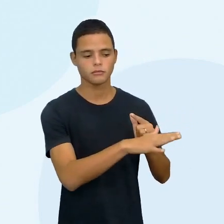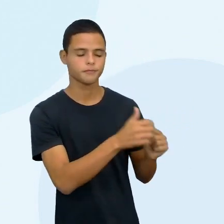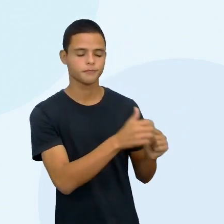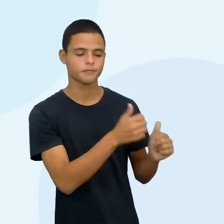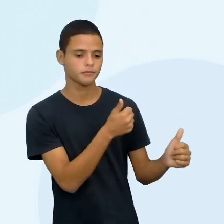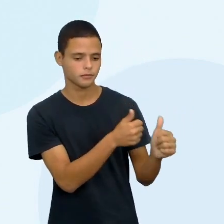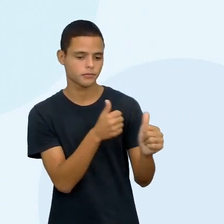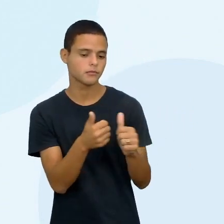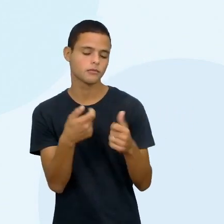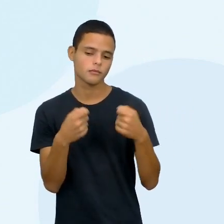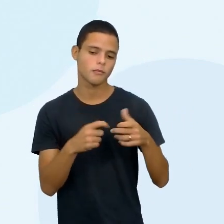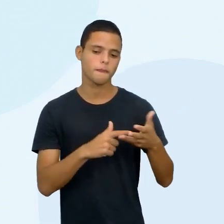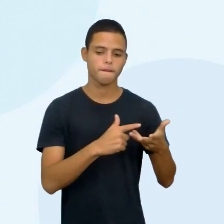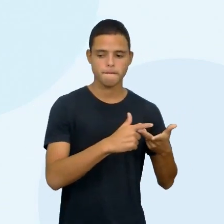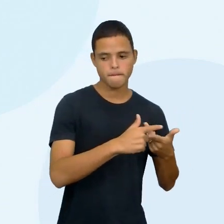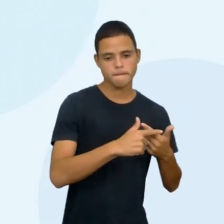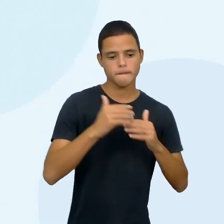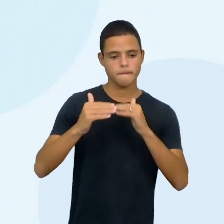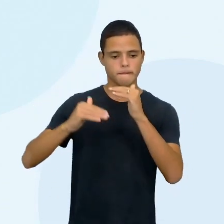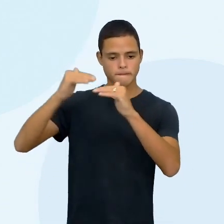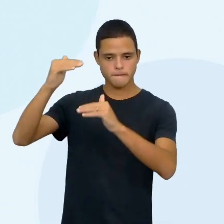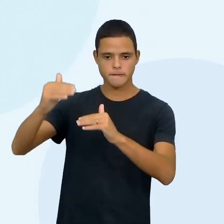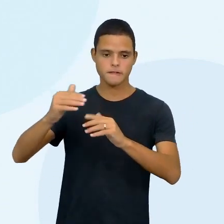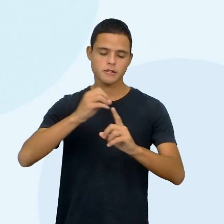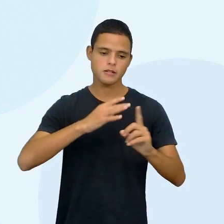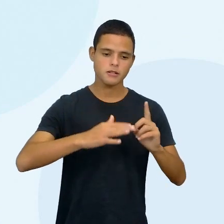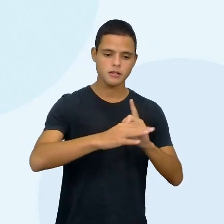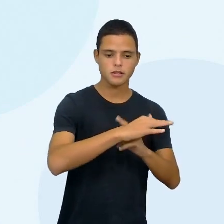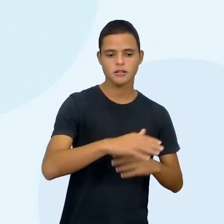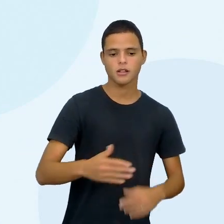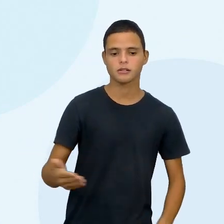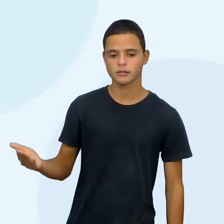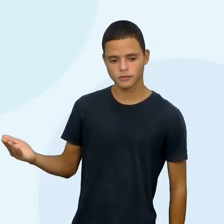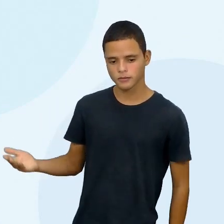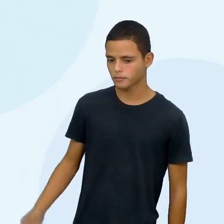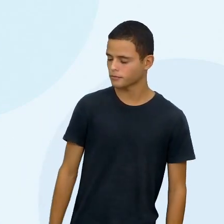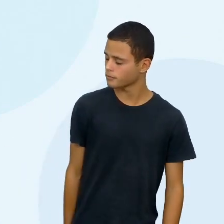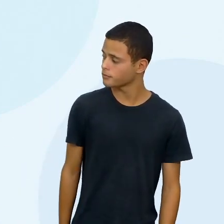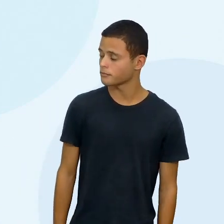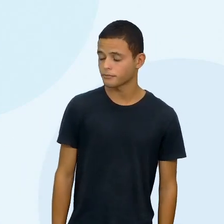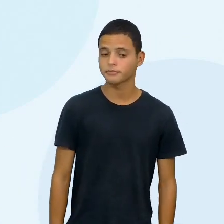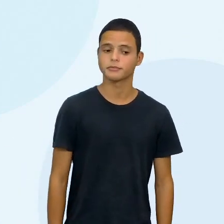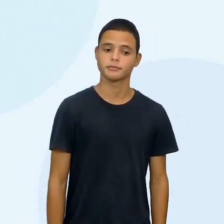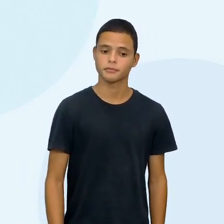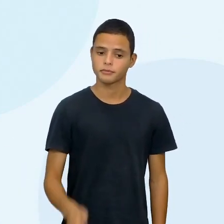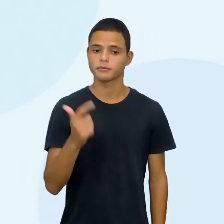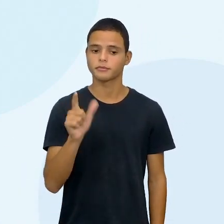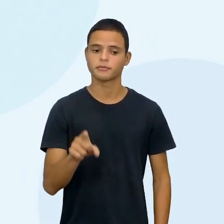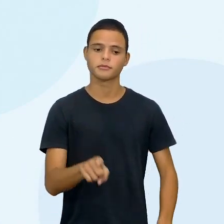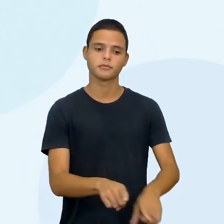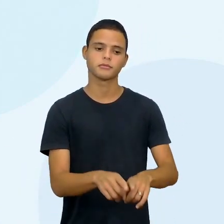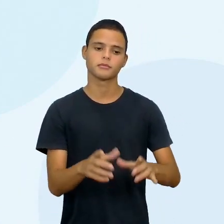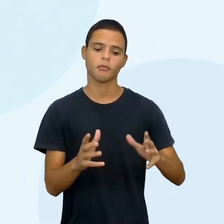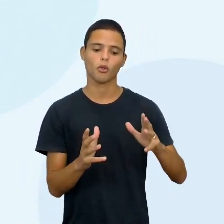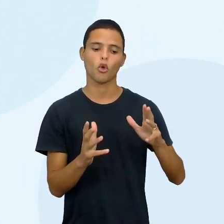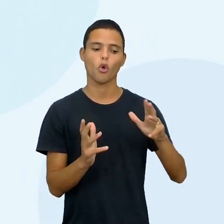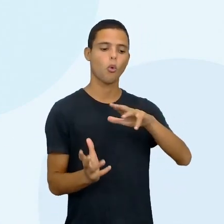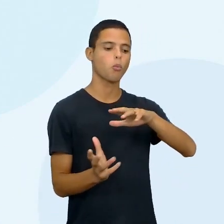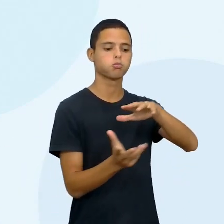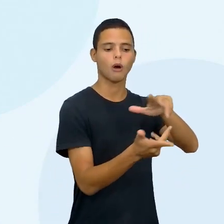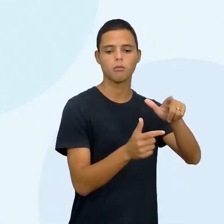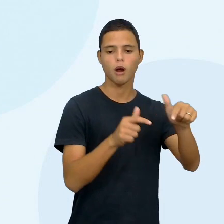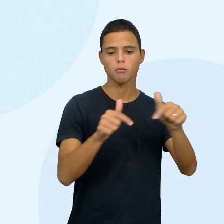às necessidades e ao desenvolvimento da sociedade. Olha a sociedade aí de novo, Terezinha. E do mundo do trabalho para contribuir